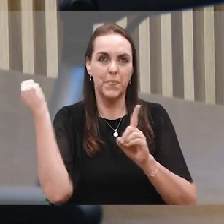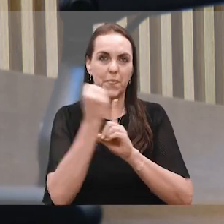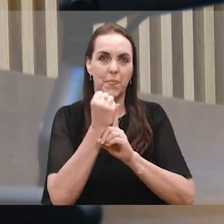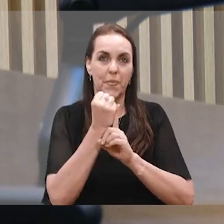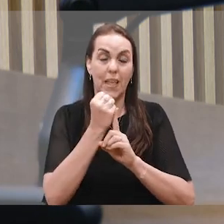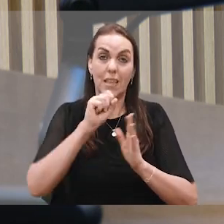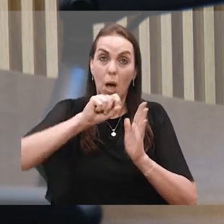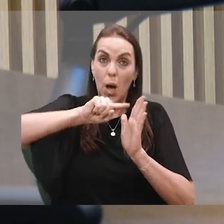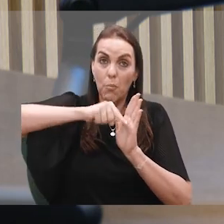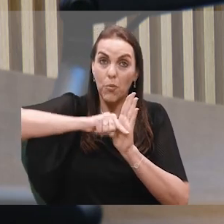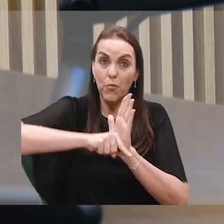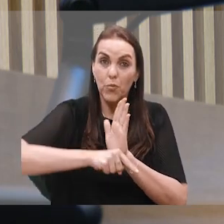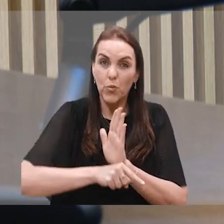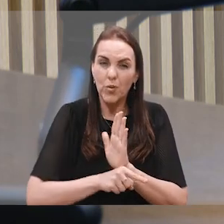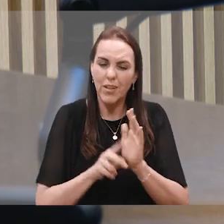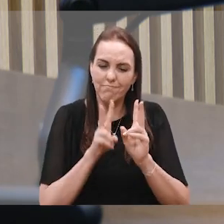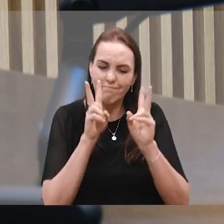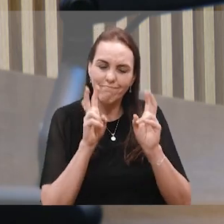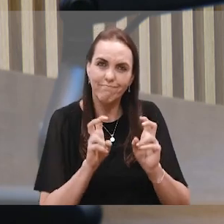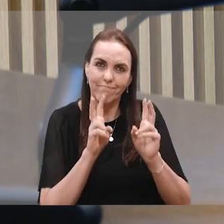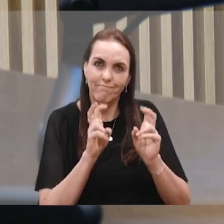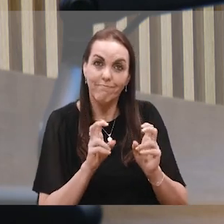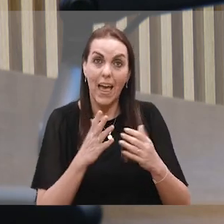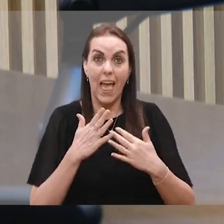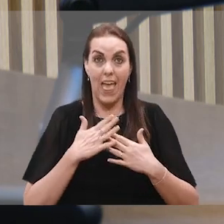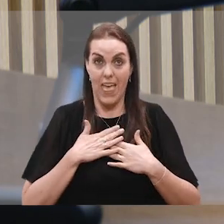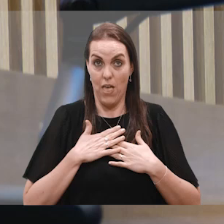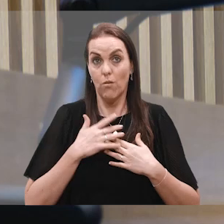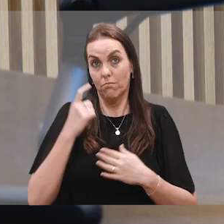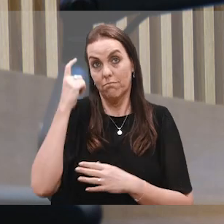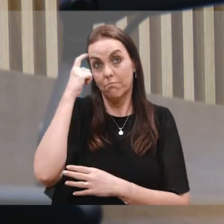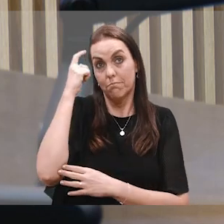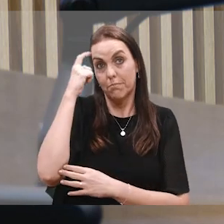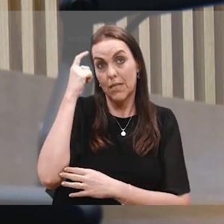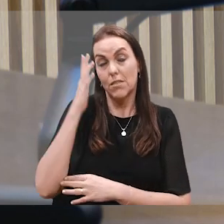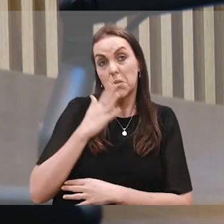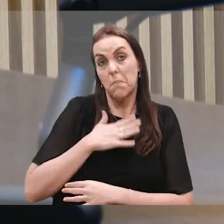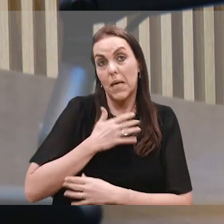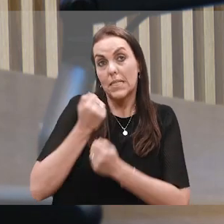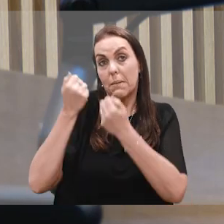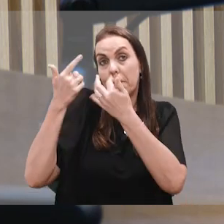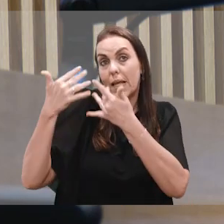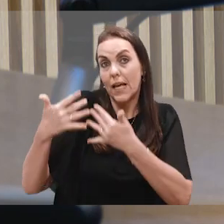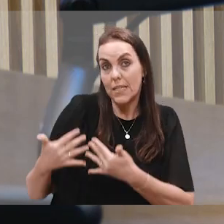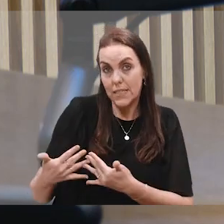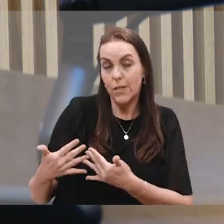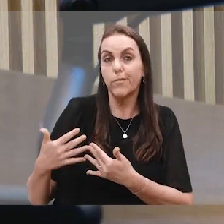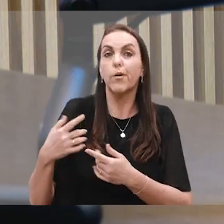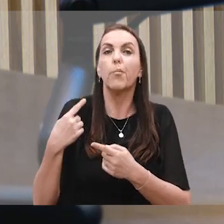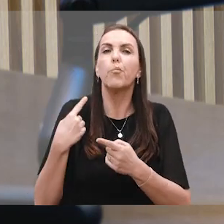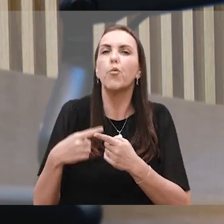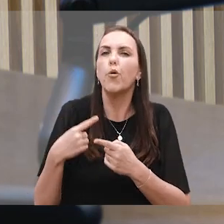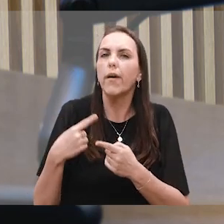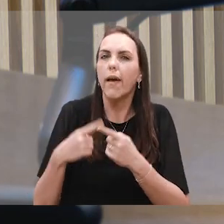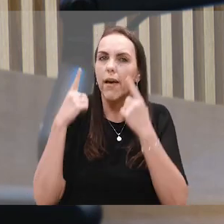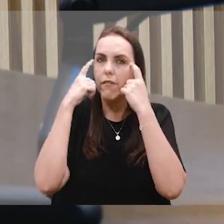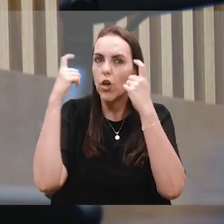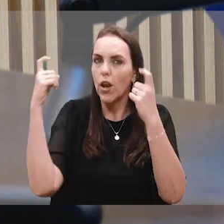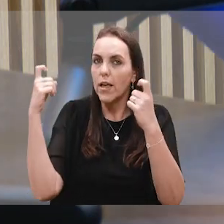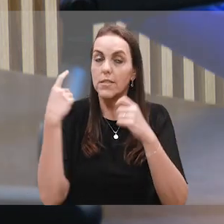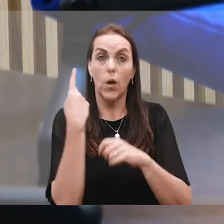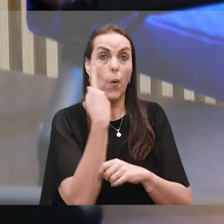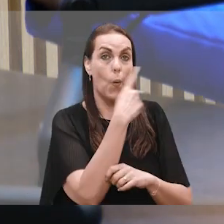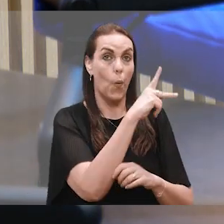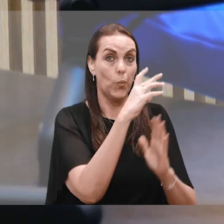O problema é que quando tu aprofunda um pouquinho, tu vai ver que eu vou pensar, eu vou dar uma explicação de por que existe essa